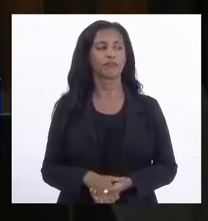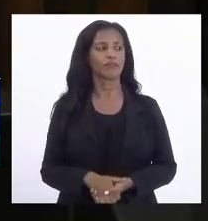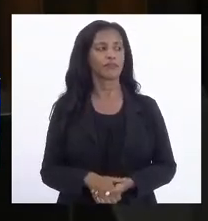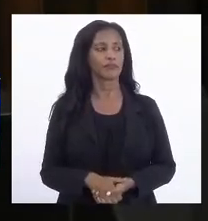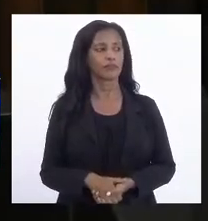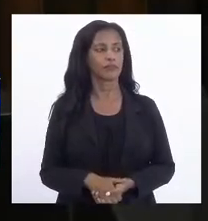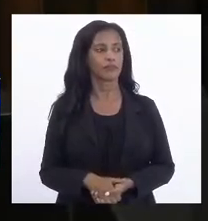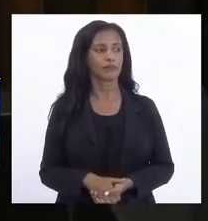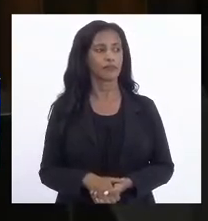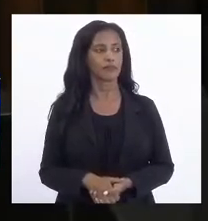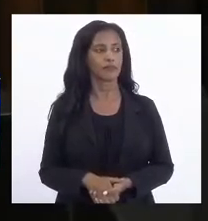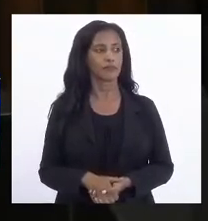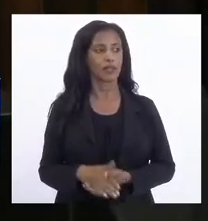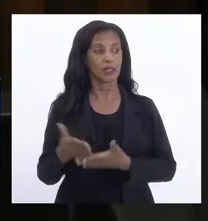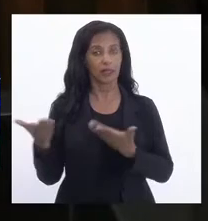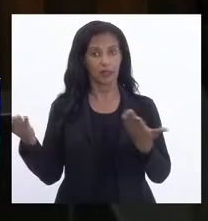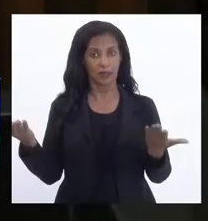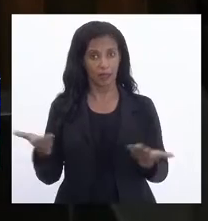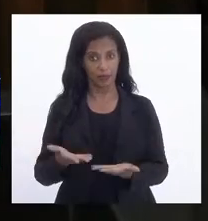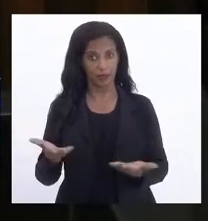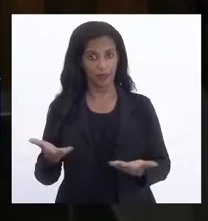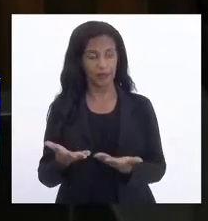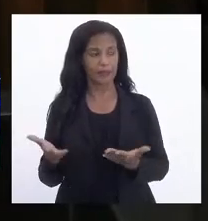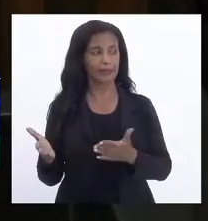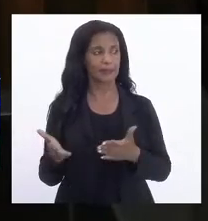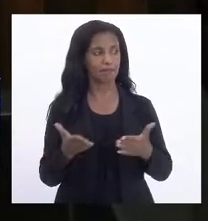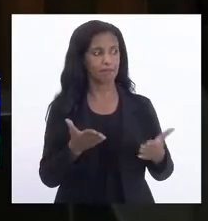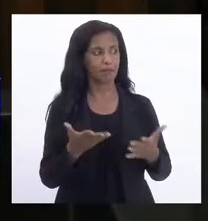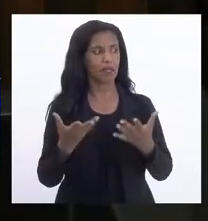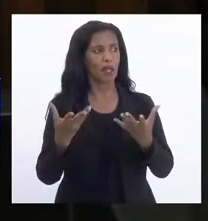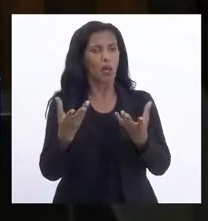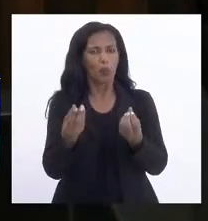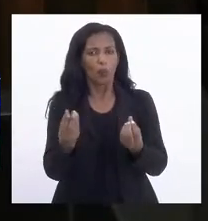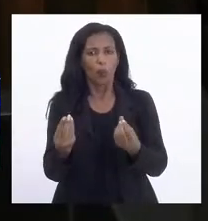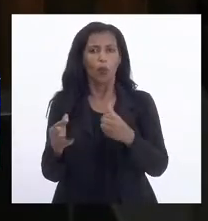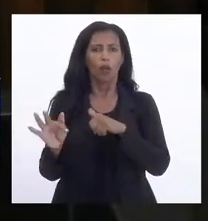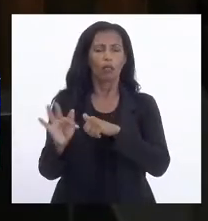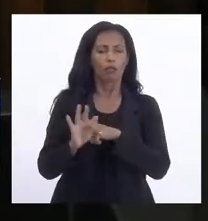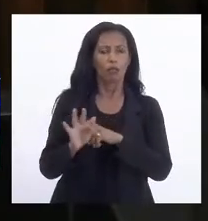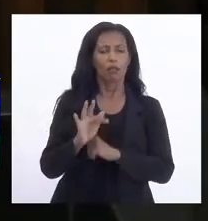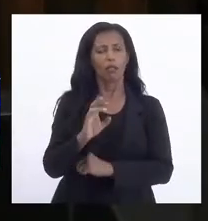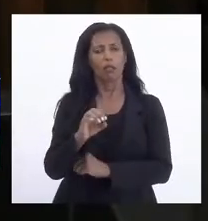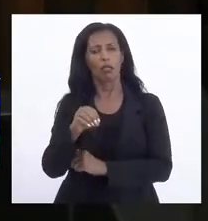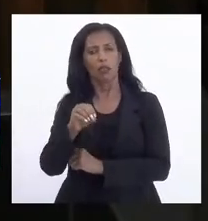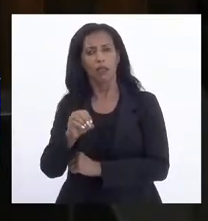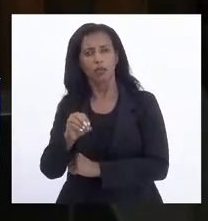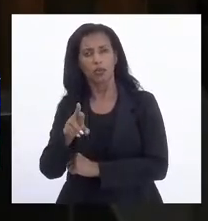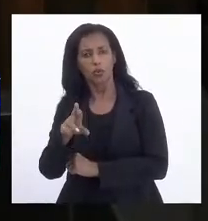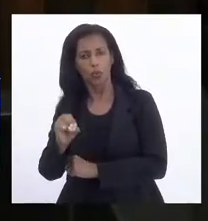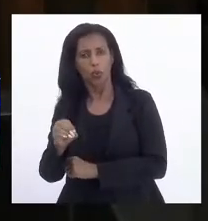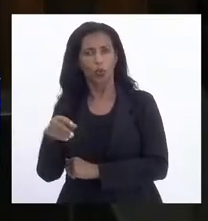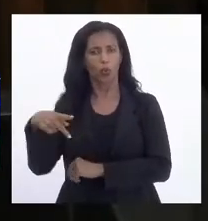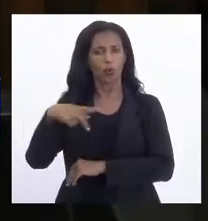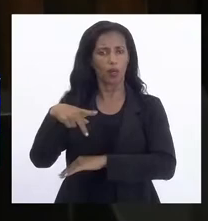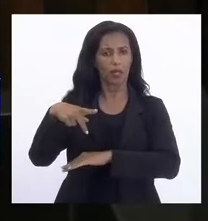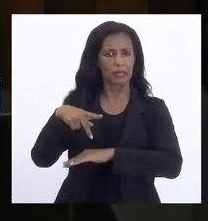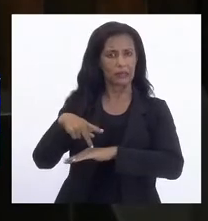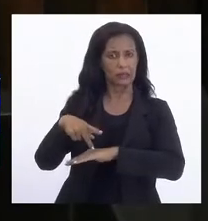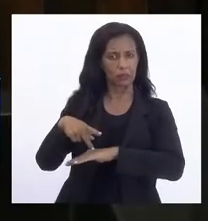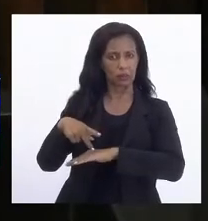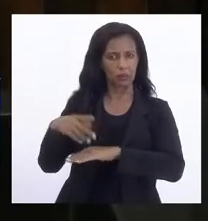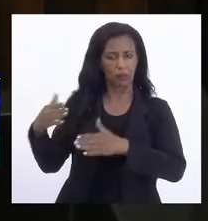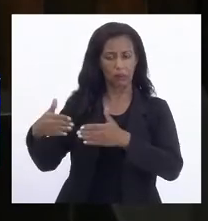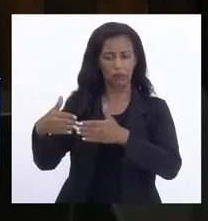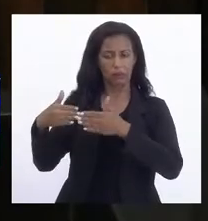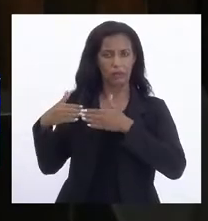E, recentemente, muitos técnicos do Tesouro Nacional se exoneraram de